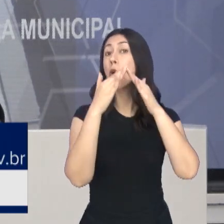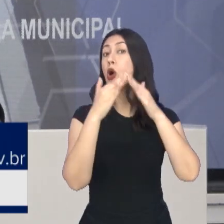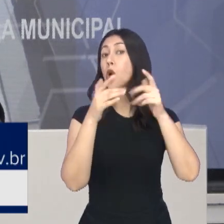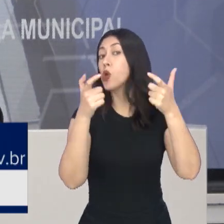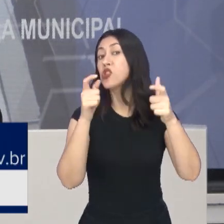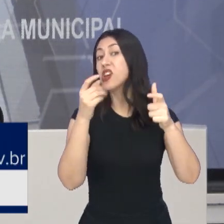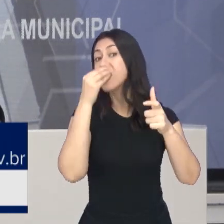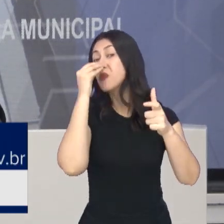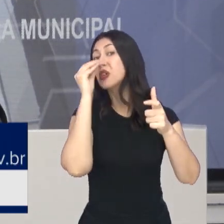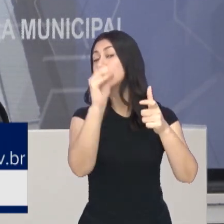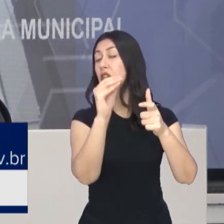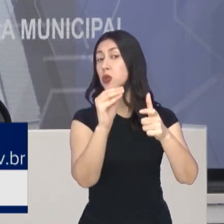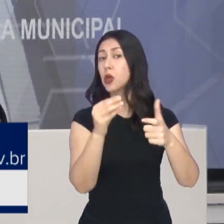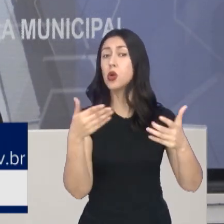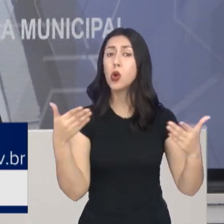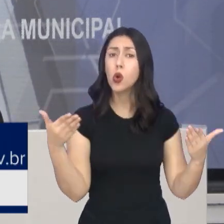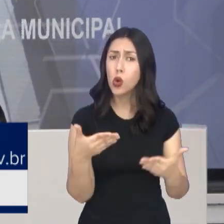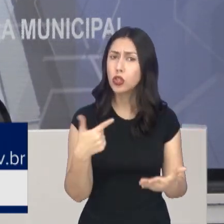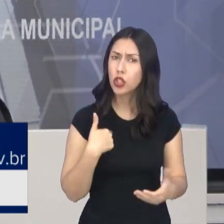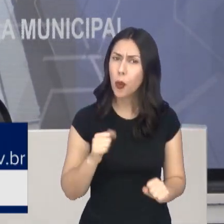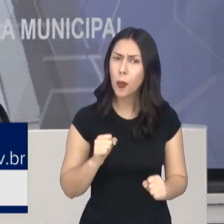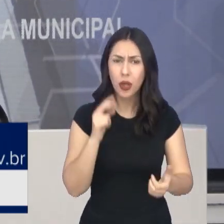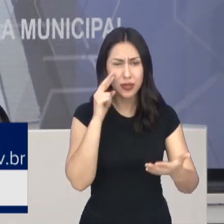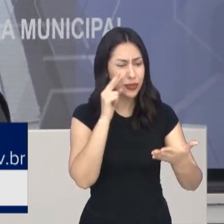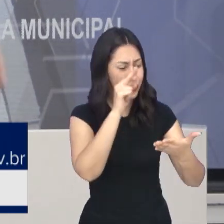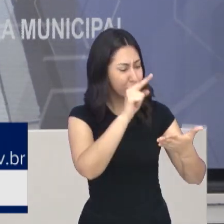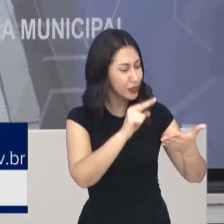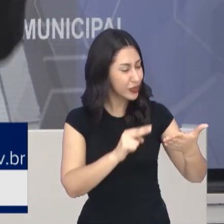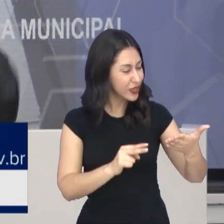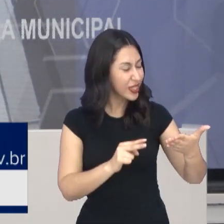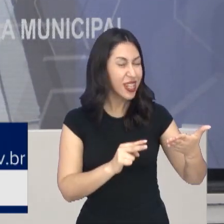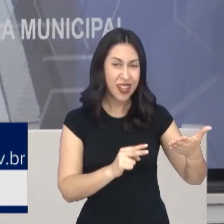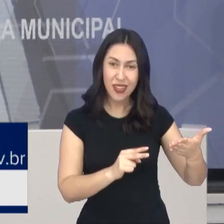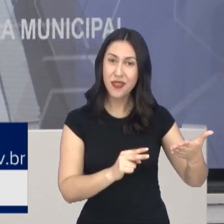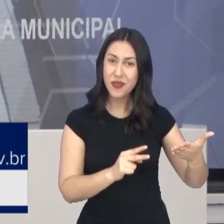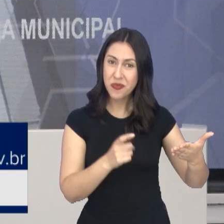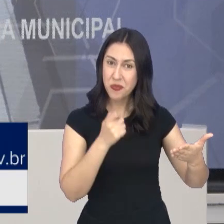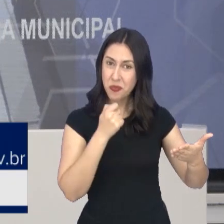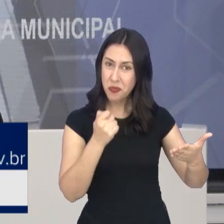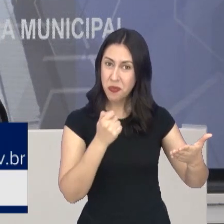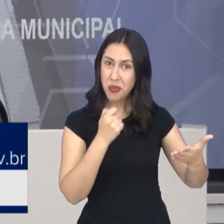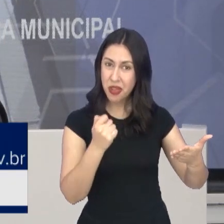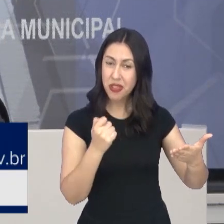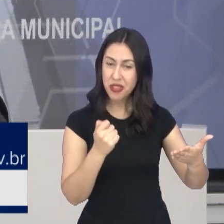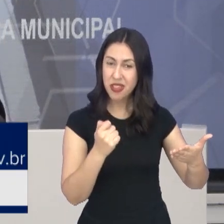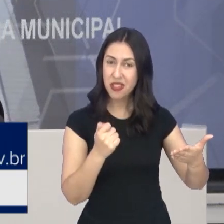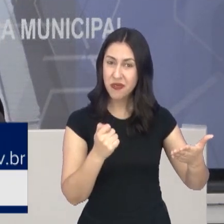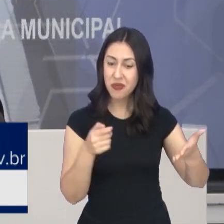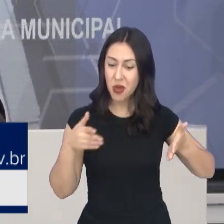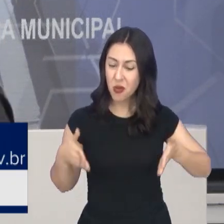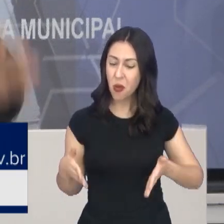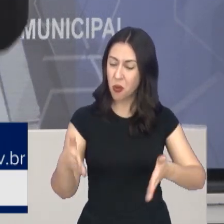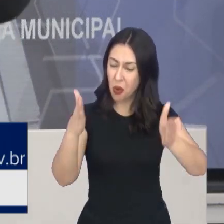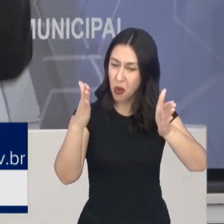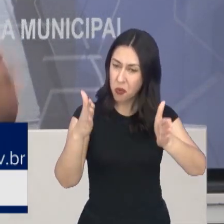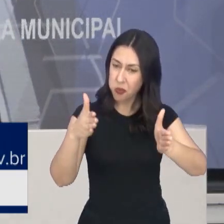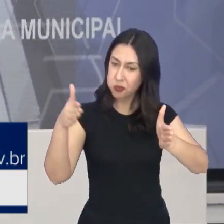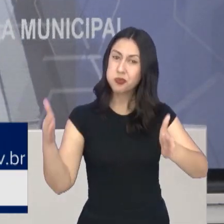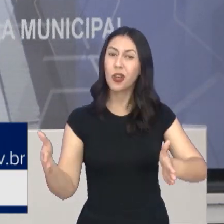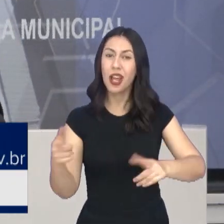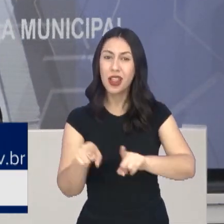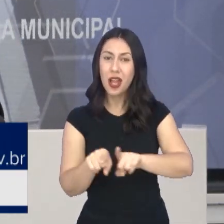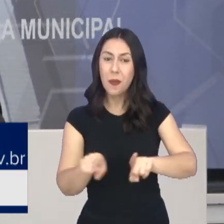décadas. E hoje, poder vir aqui e ler essa matéria do viaduto, mais uma faixa, via